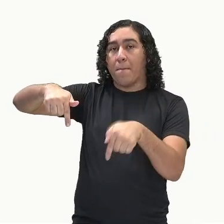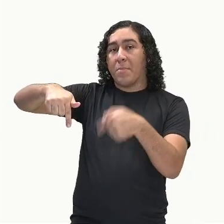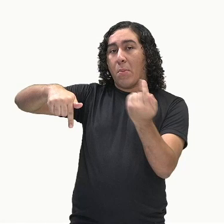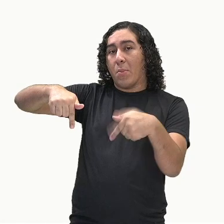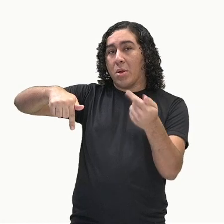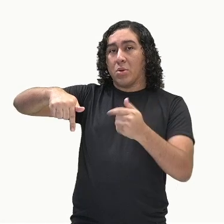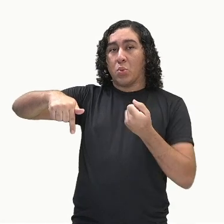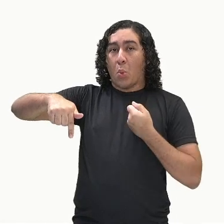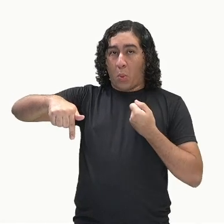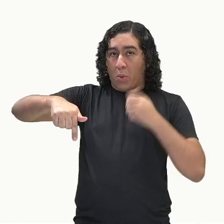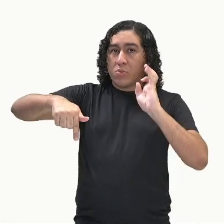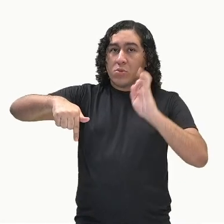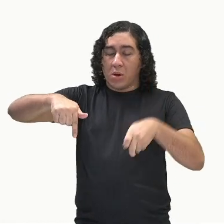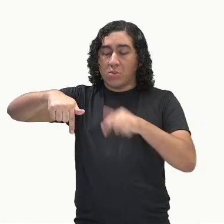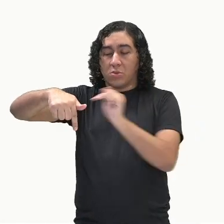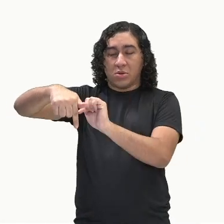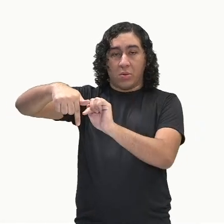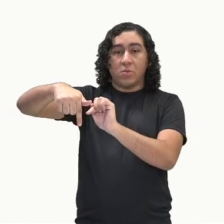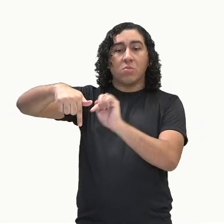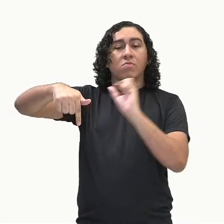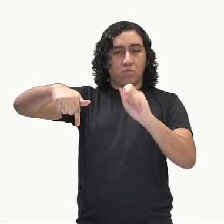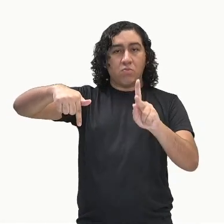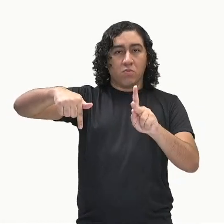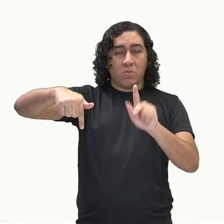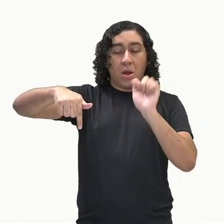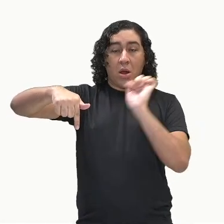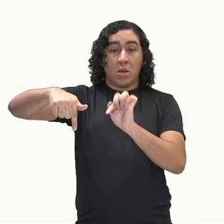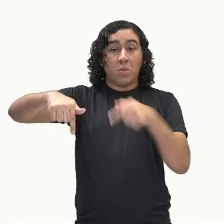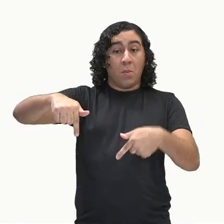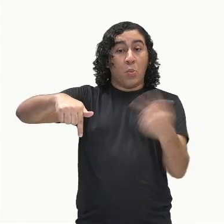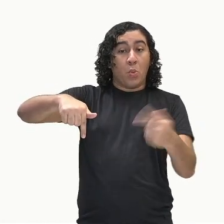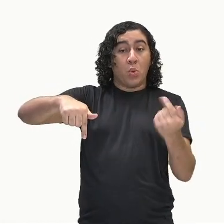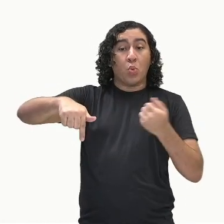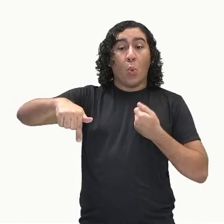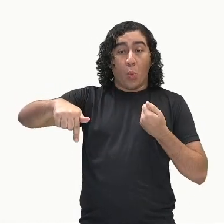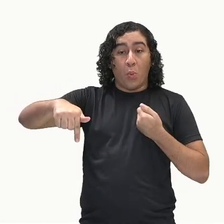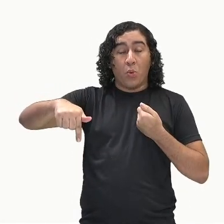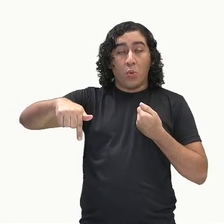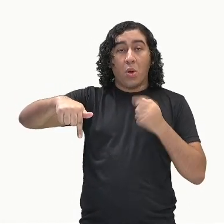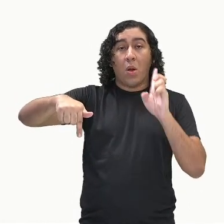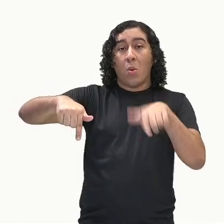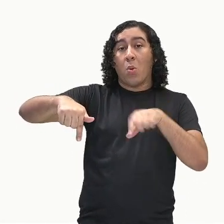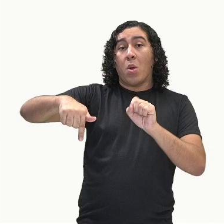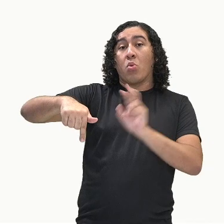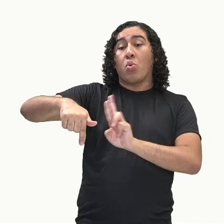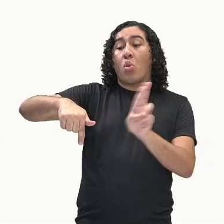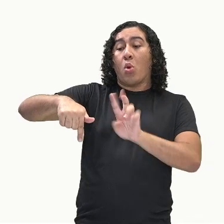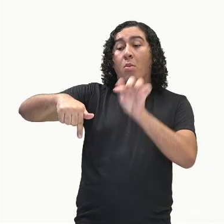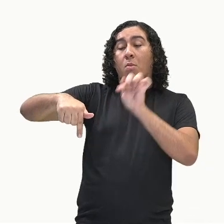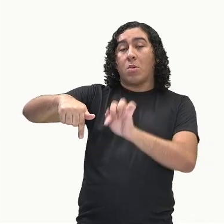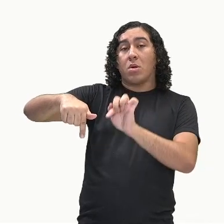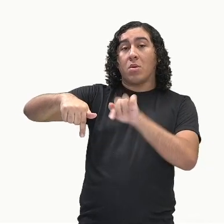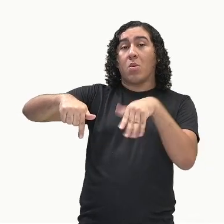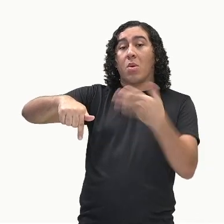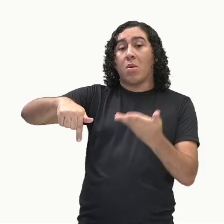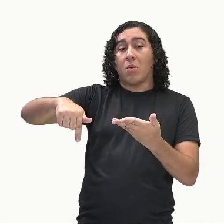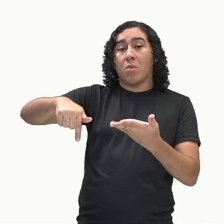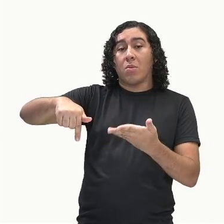da sequência, que é o número 7. Bacana? Esse primeiro termo, a gente vai chamá-lo de